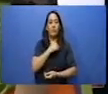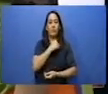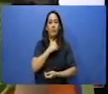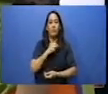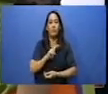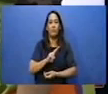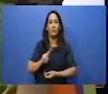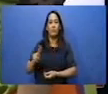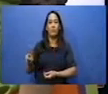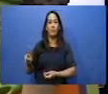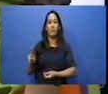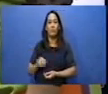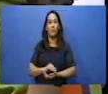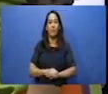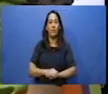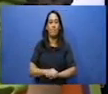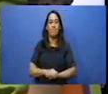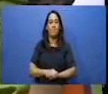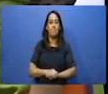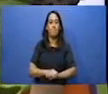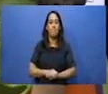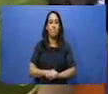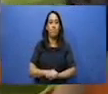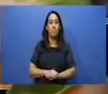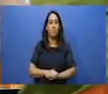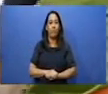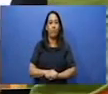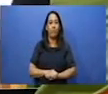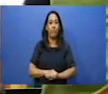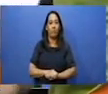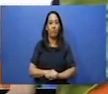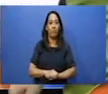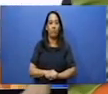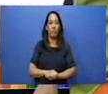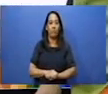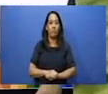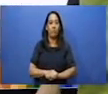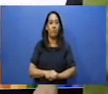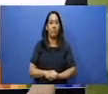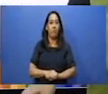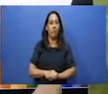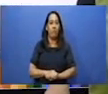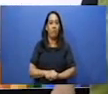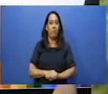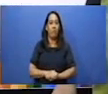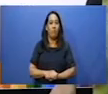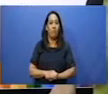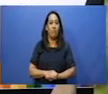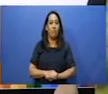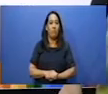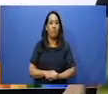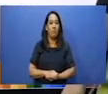Silvana Pujol, com L no final.